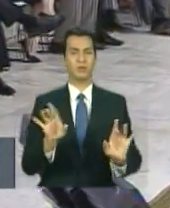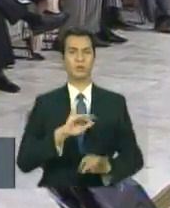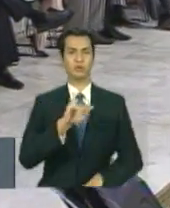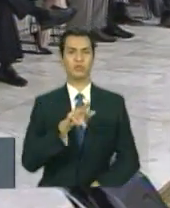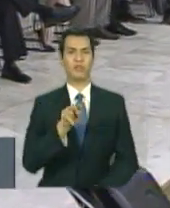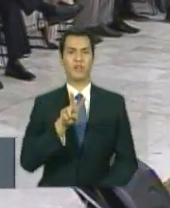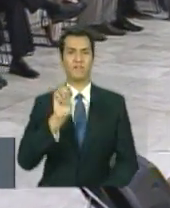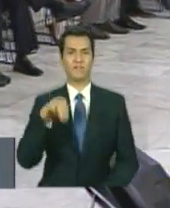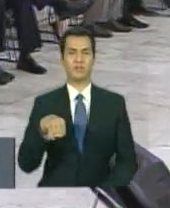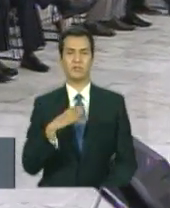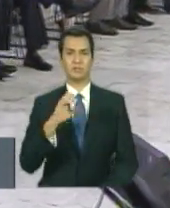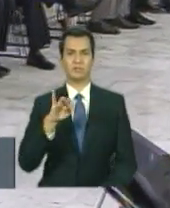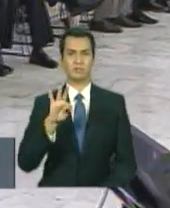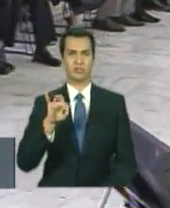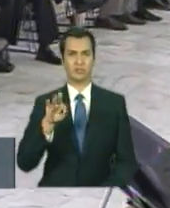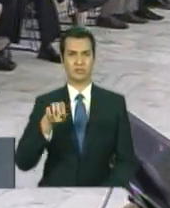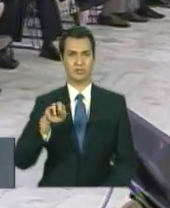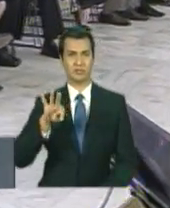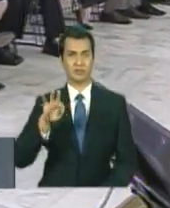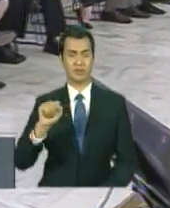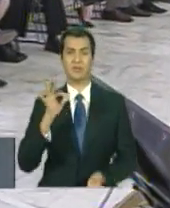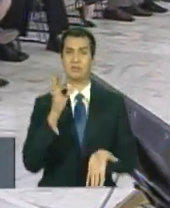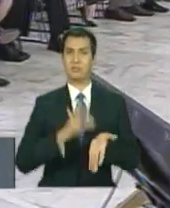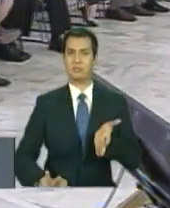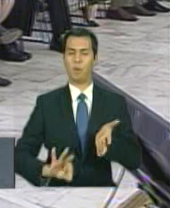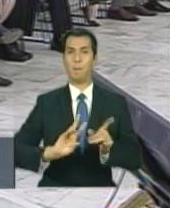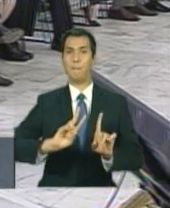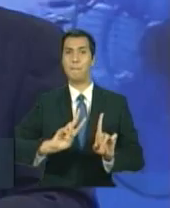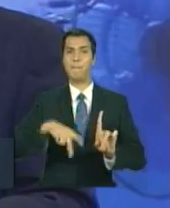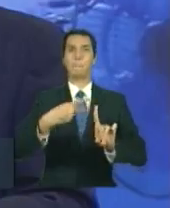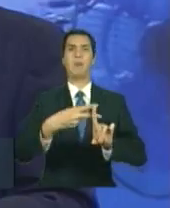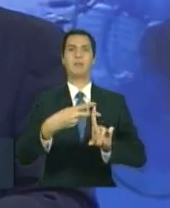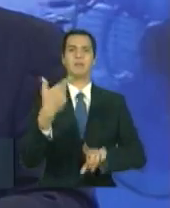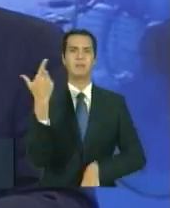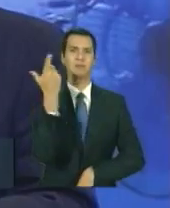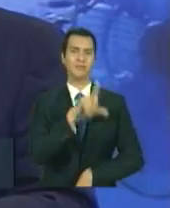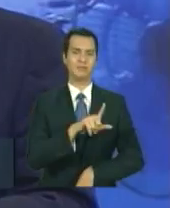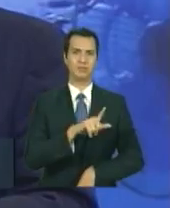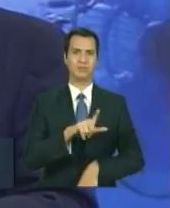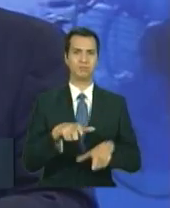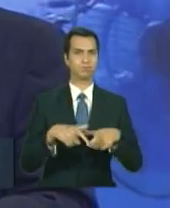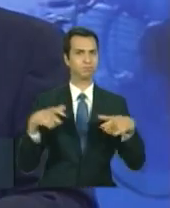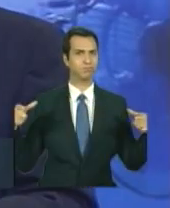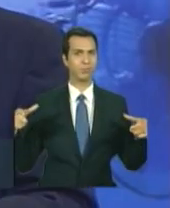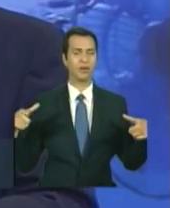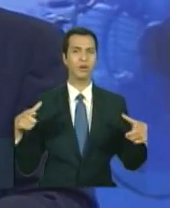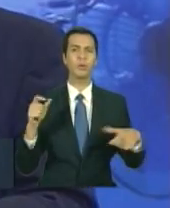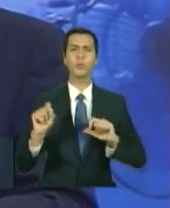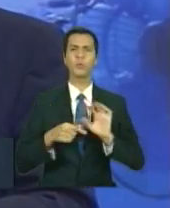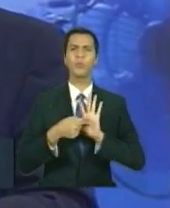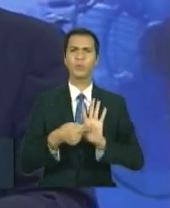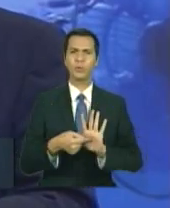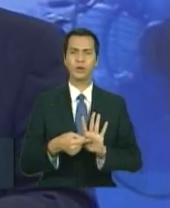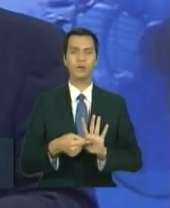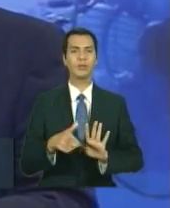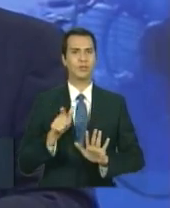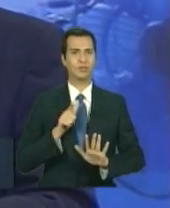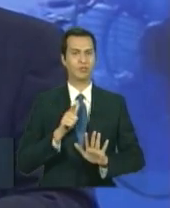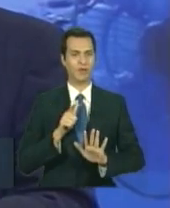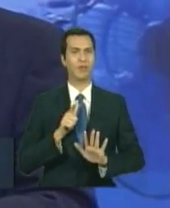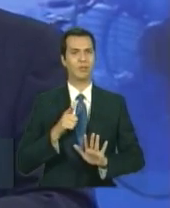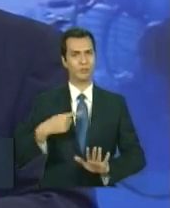inscrição, praticamente dobrou. Esse fato demonstra que o conceito da